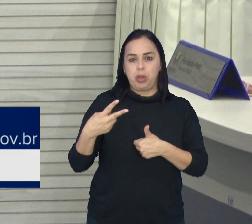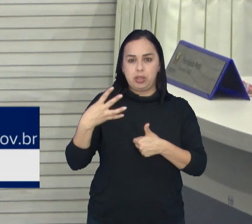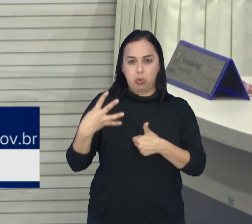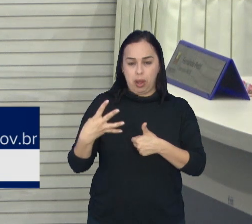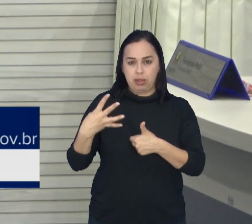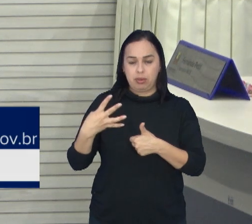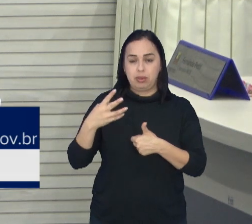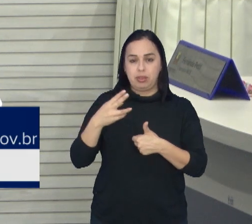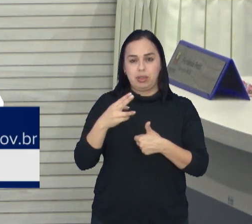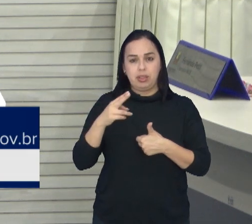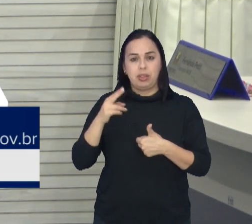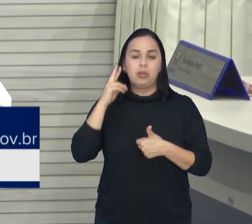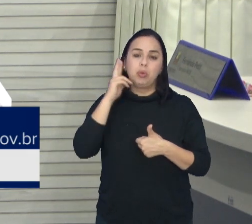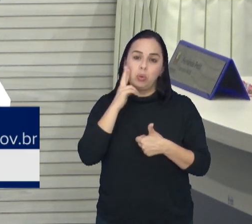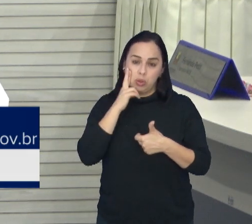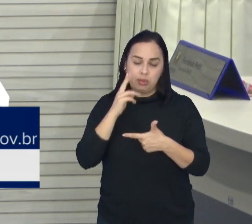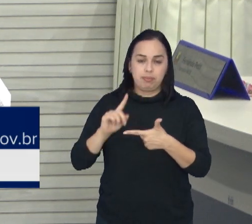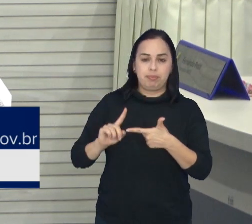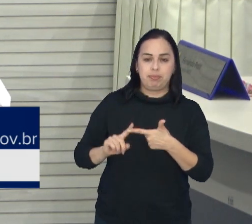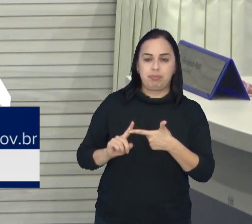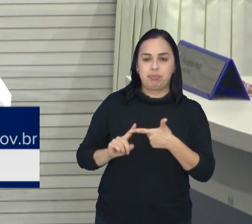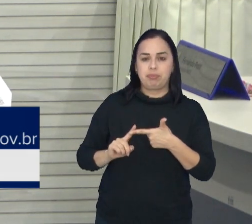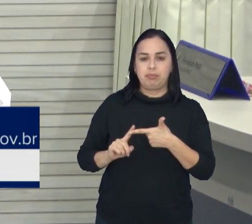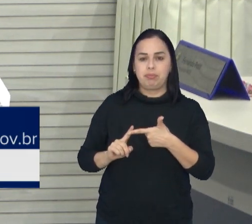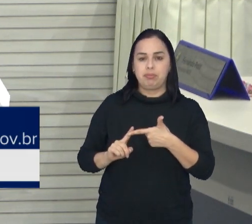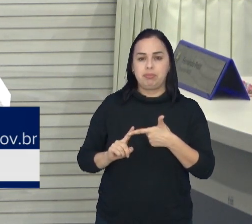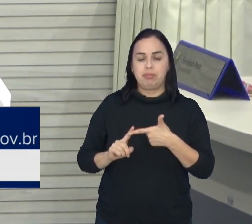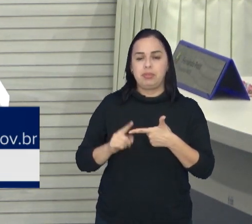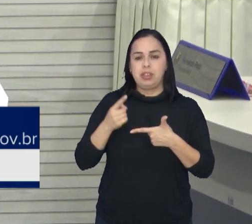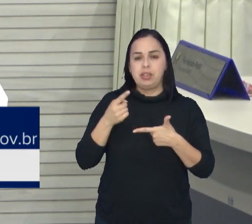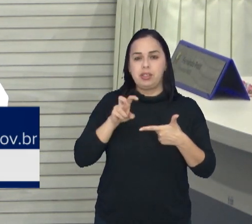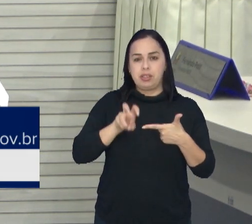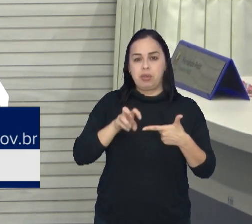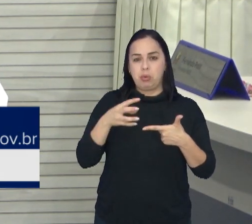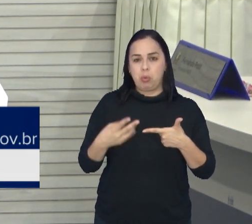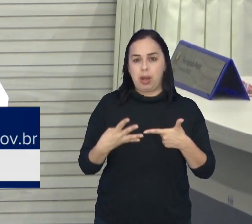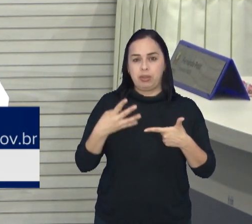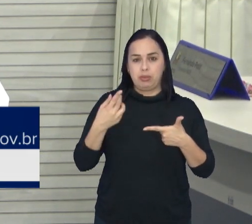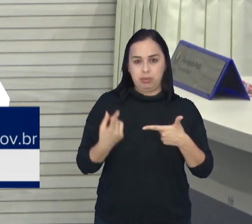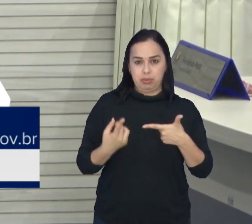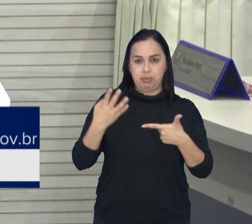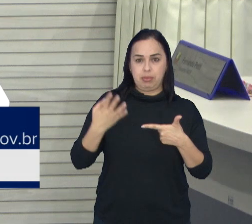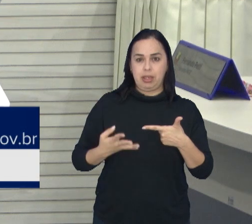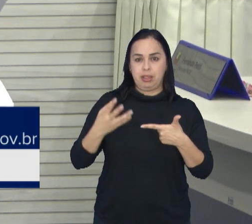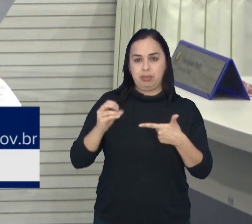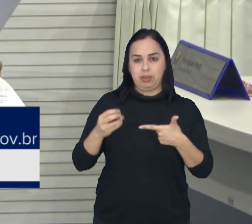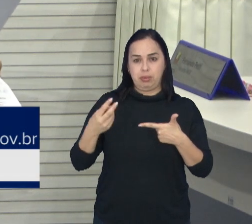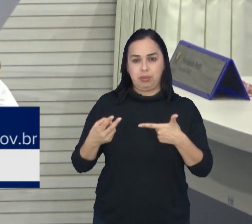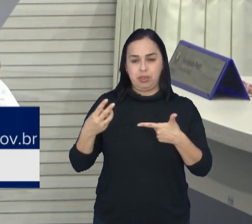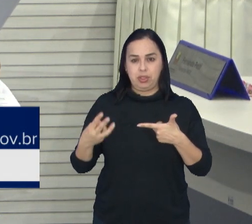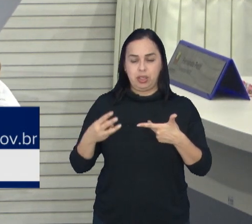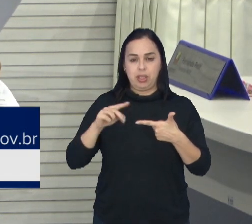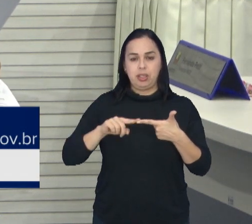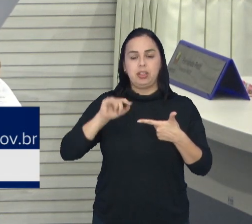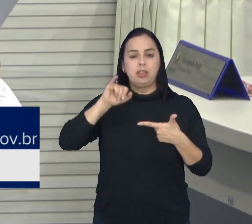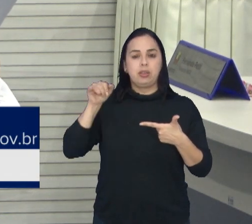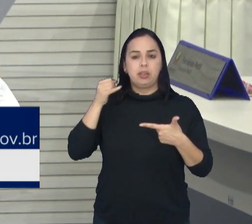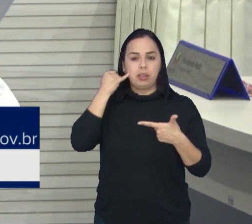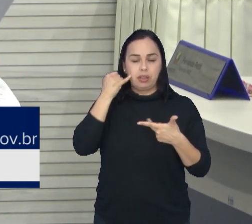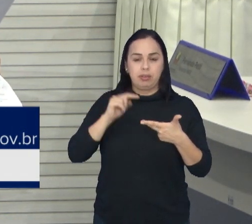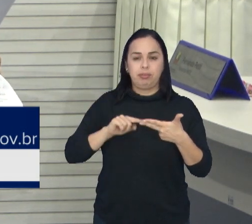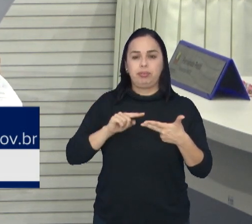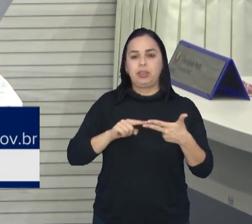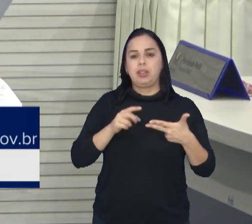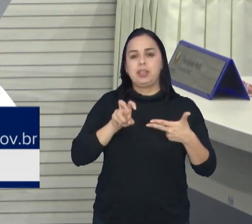5124/2023, de autoria do vereador Renato Santiago. Processo 5141/2023, do vereador Juvenil Silvério. Processo número